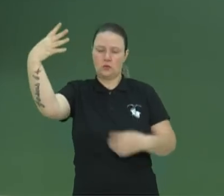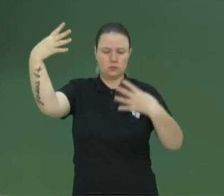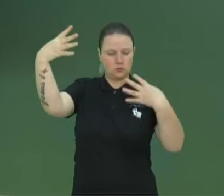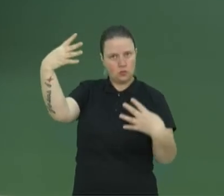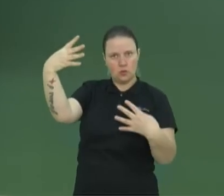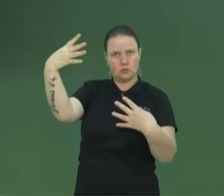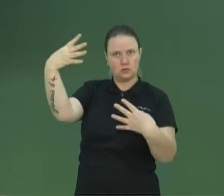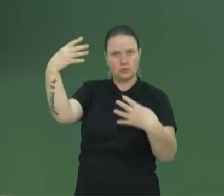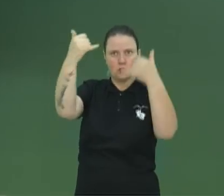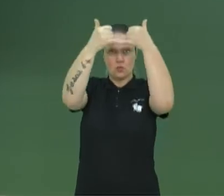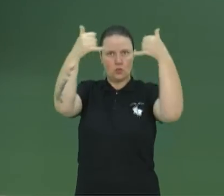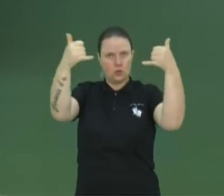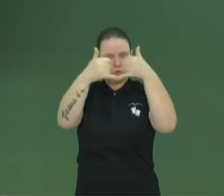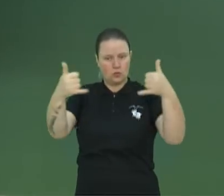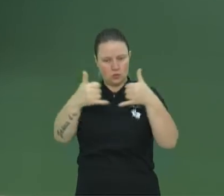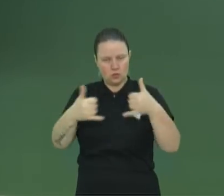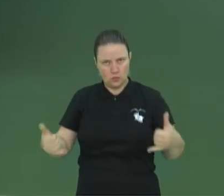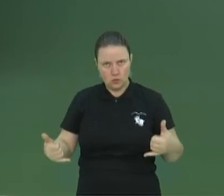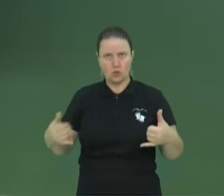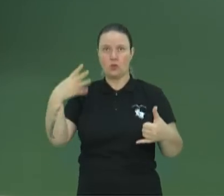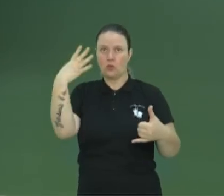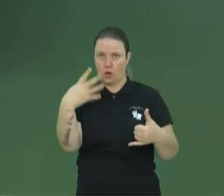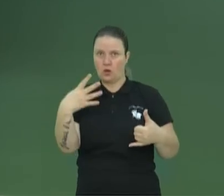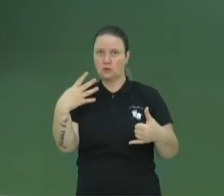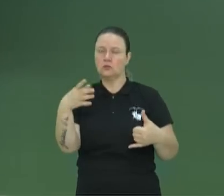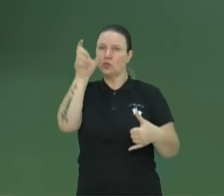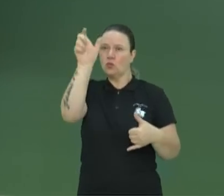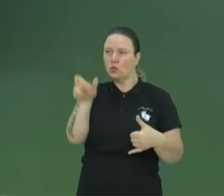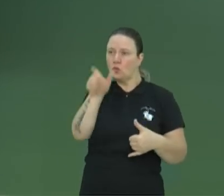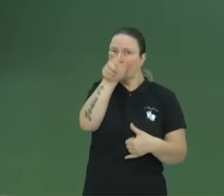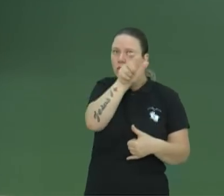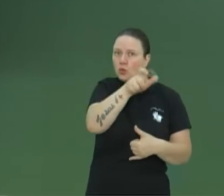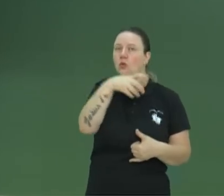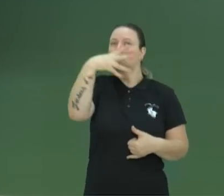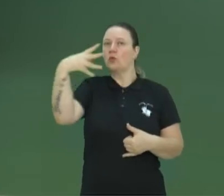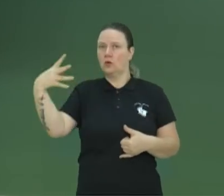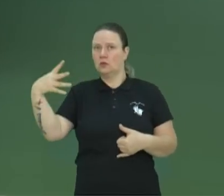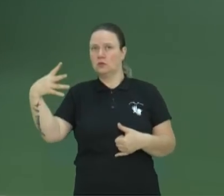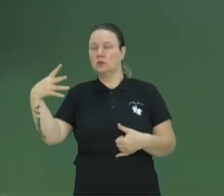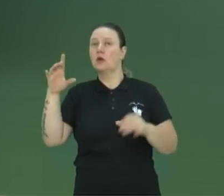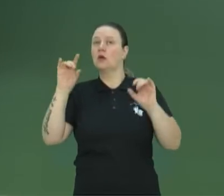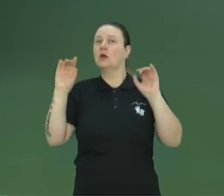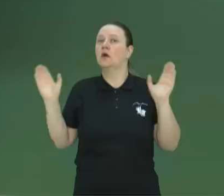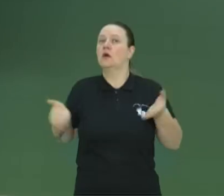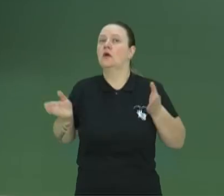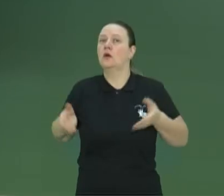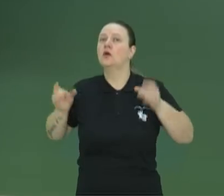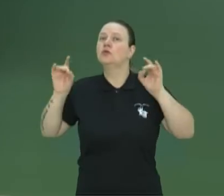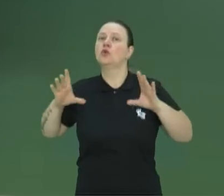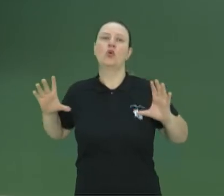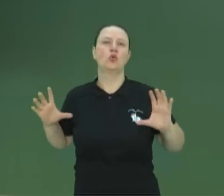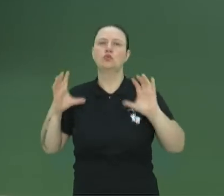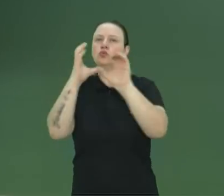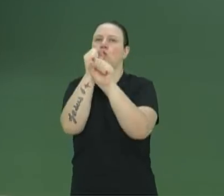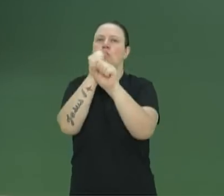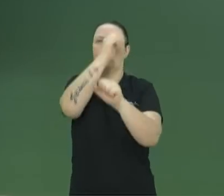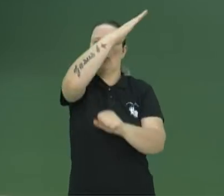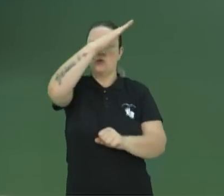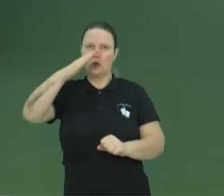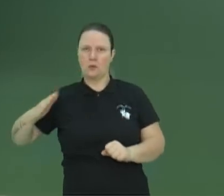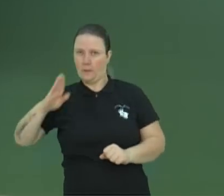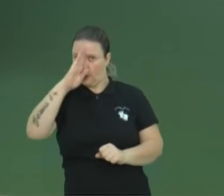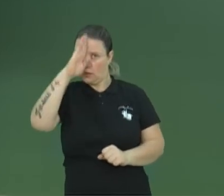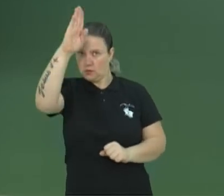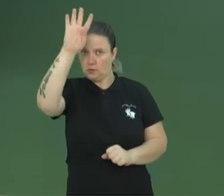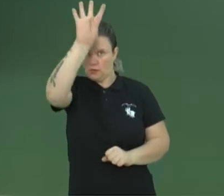ordem 4, né, uma matriz quadrada. E eu quero que vocês somem só os elementos da diagonal principal da matriz. Tudo